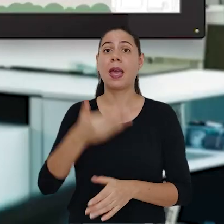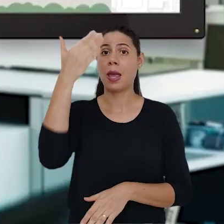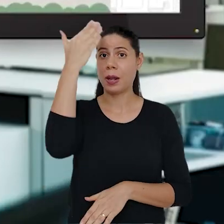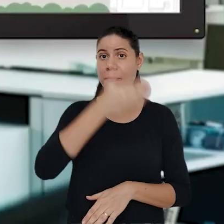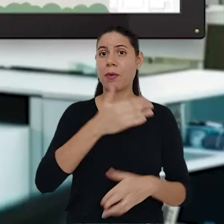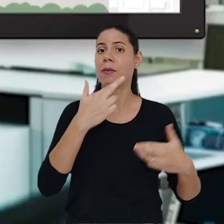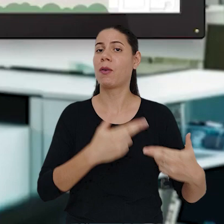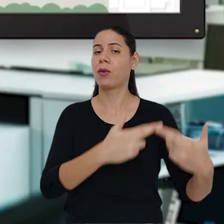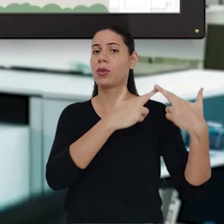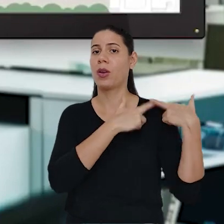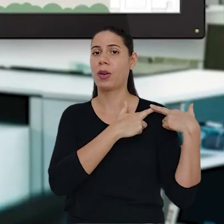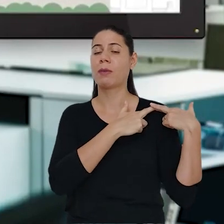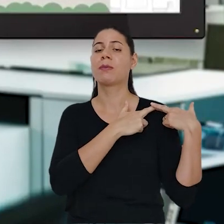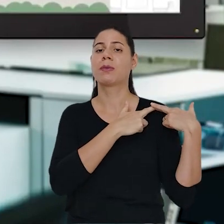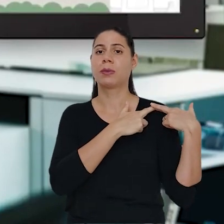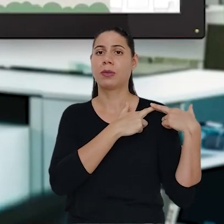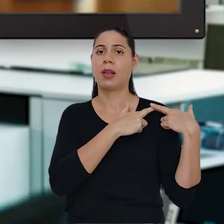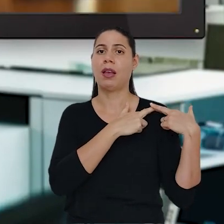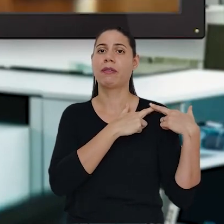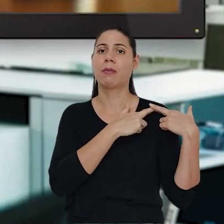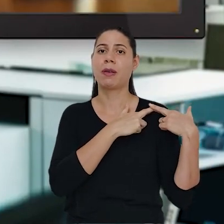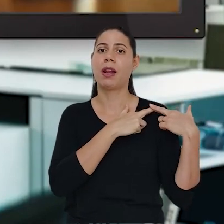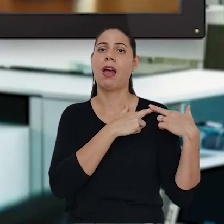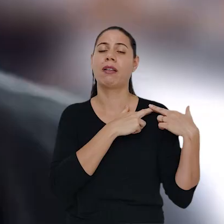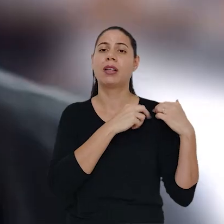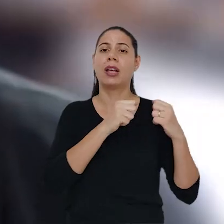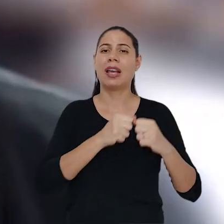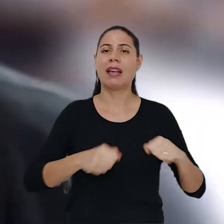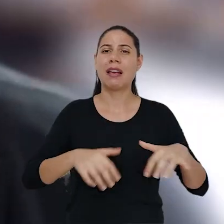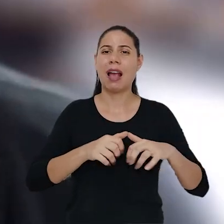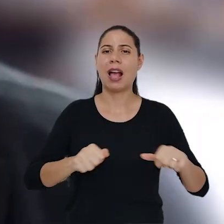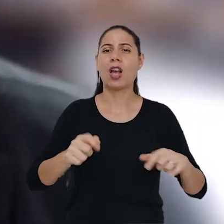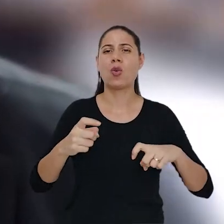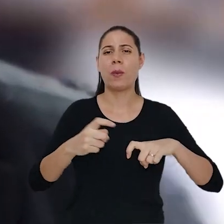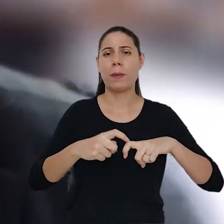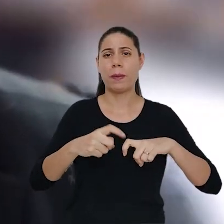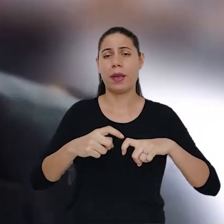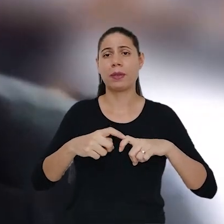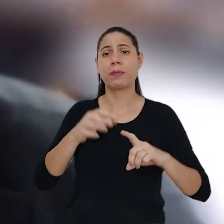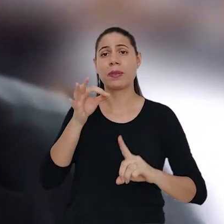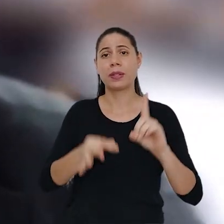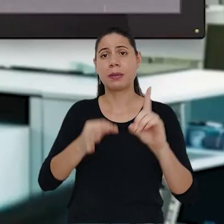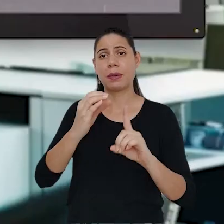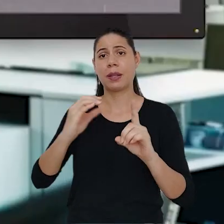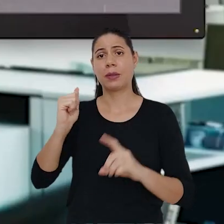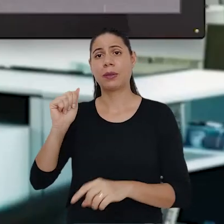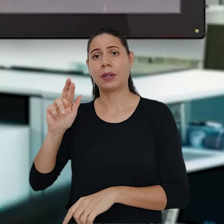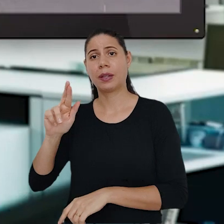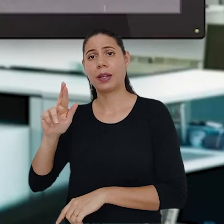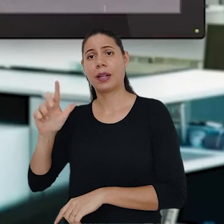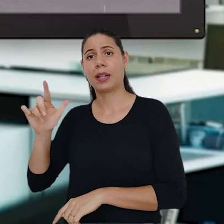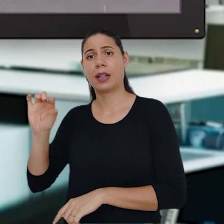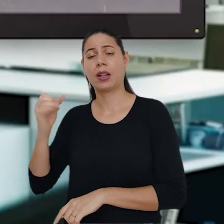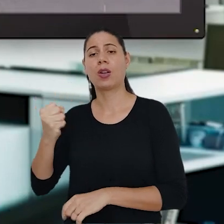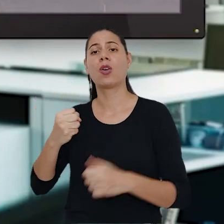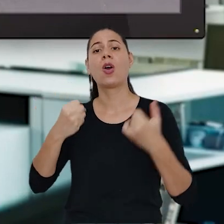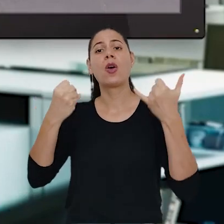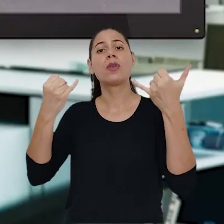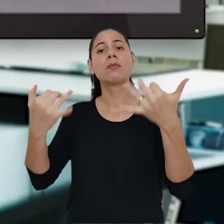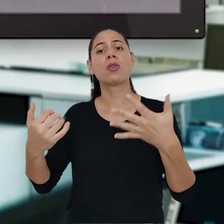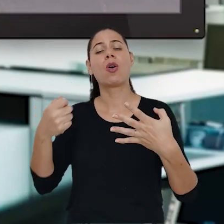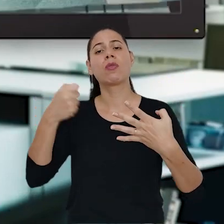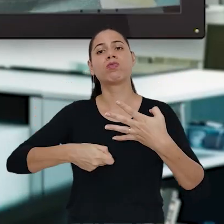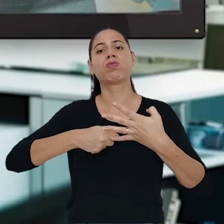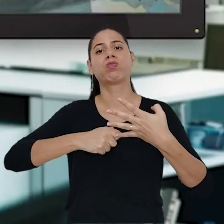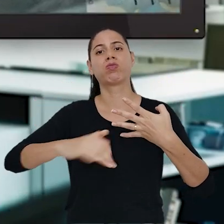ser o responsável pelas despesas médicas. Em sua decisão, o desembargador federal Carlos Augusto Pires Brandão citou jurisprudência do Superior Tribunal